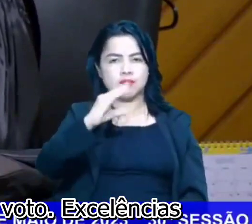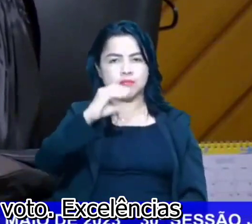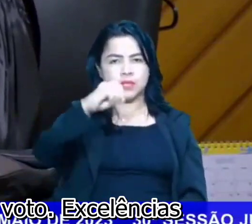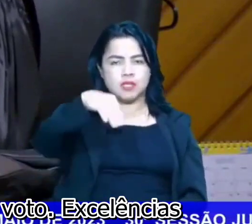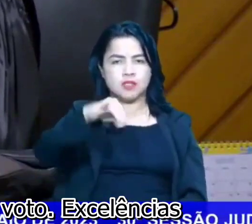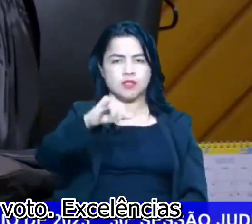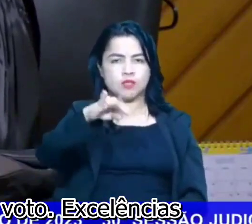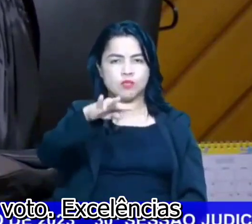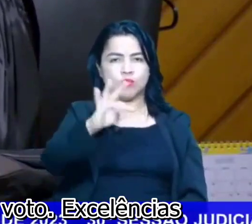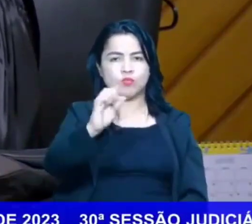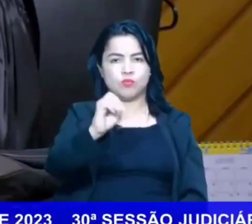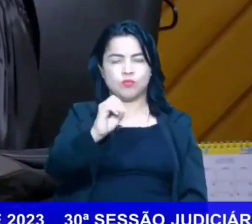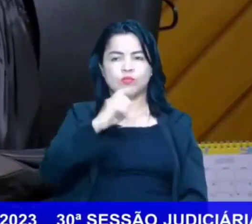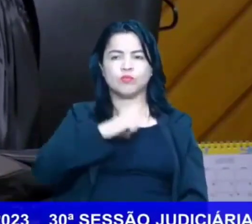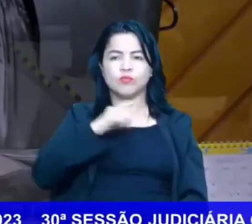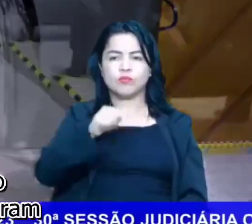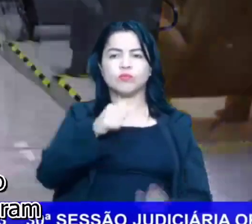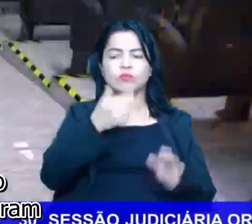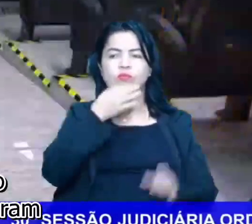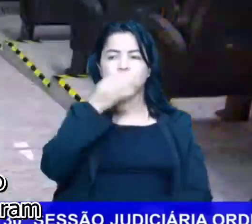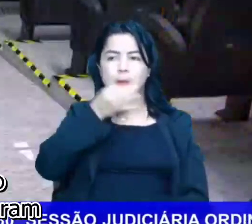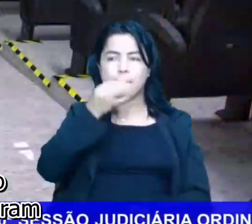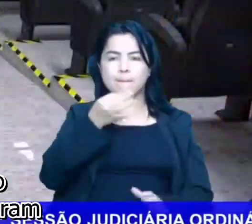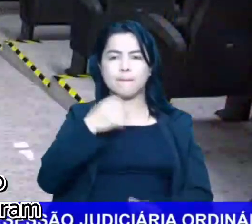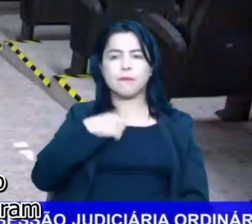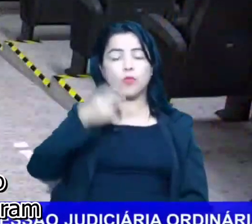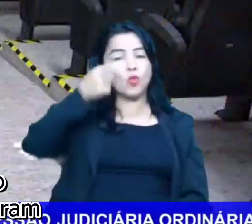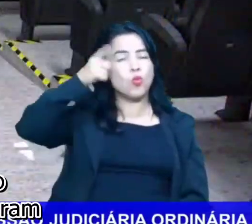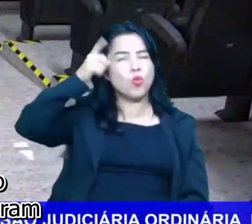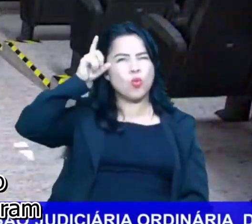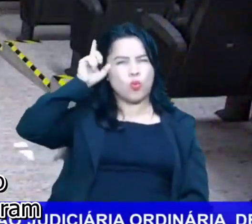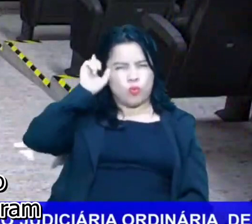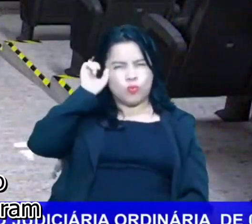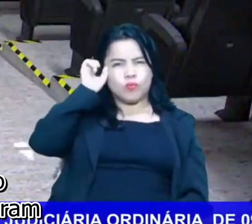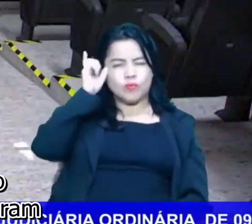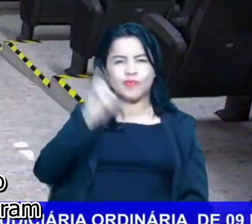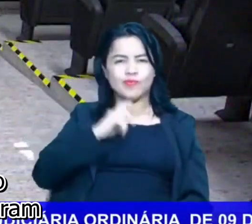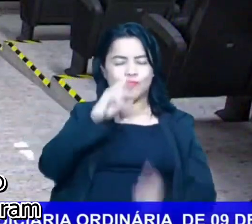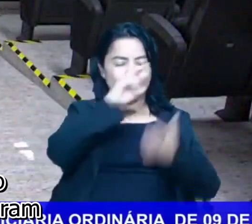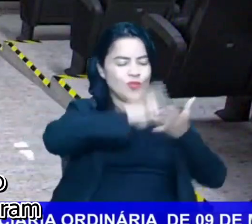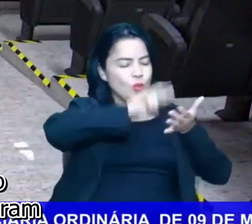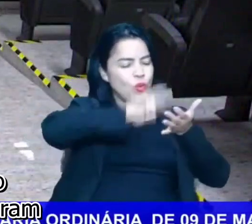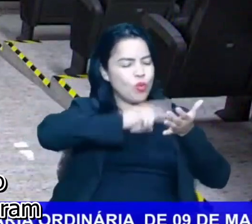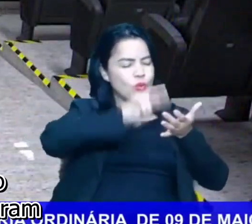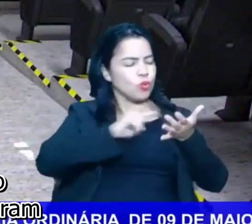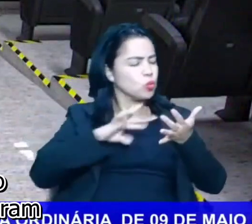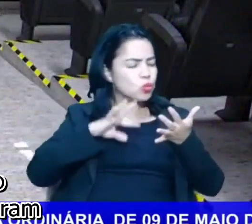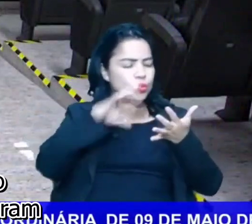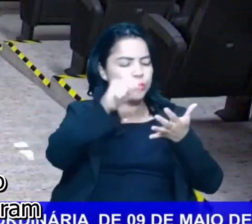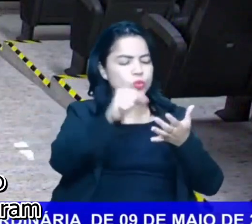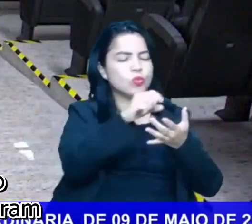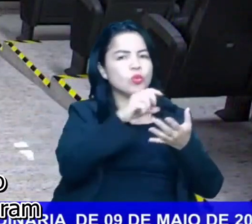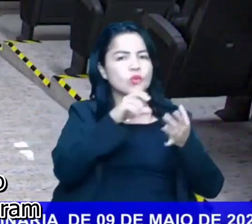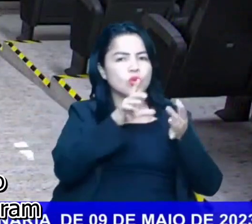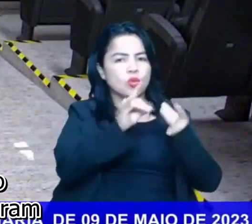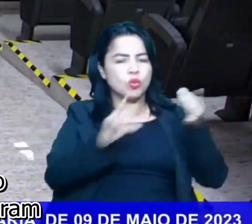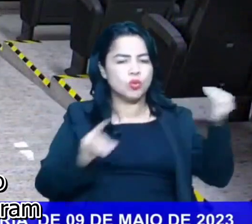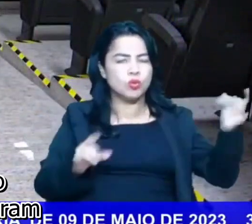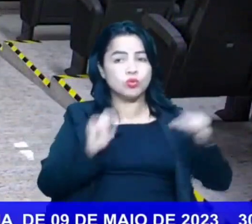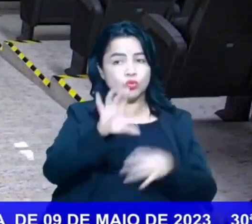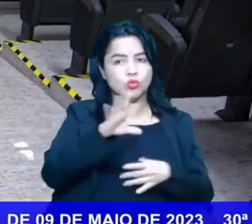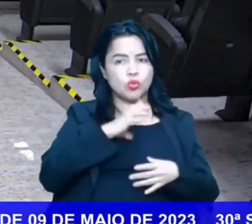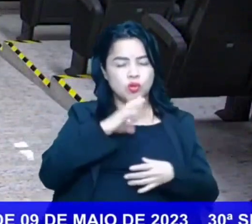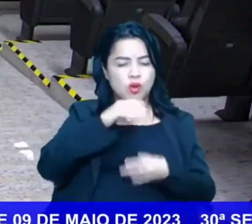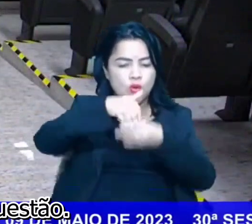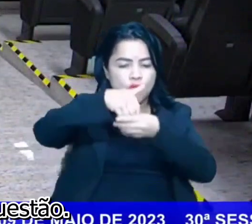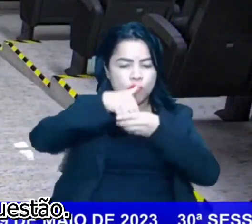voto. Excelências, desde ontem eu Imagem tenho lido plenário, com muito todos os cuidado não só desembargadores os votos que me acomodados em